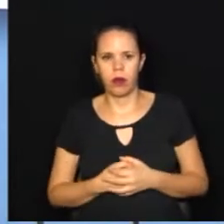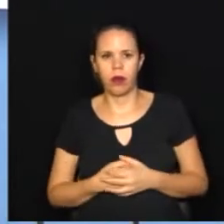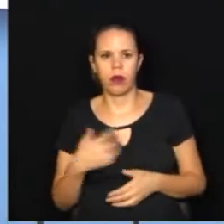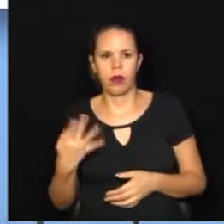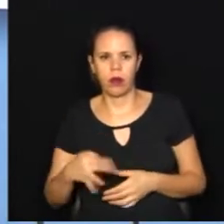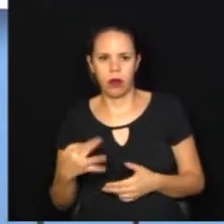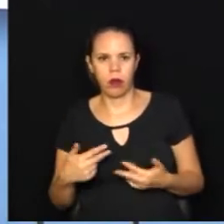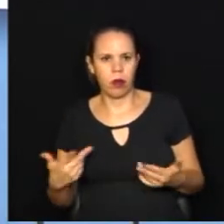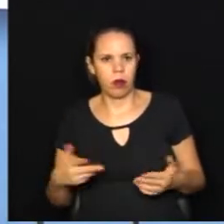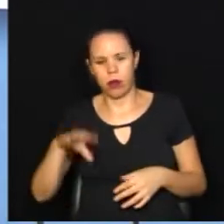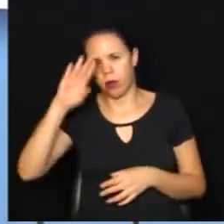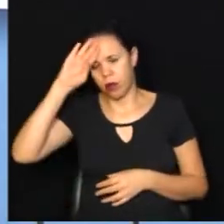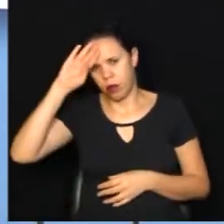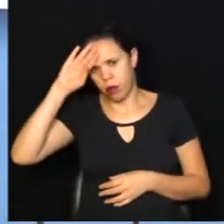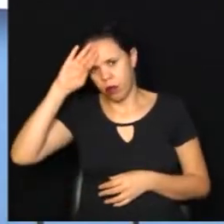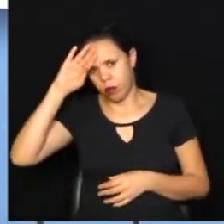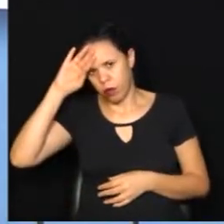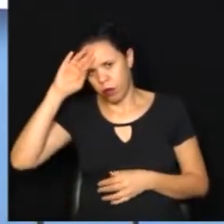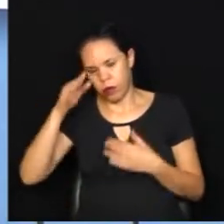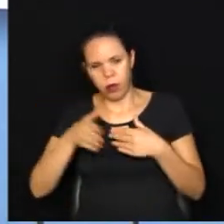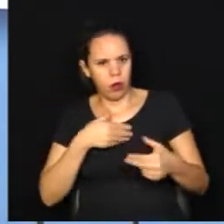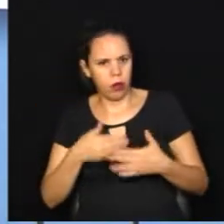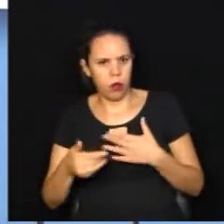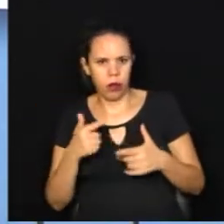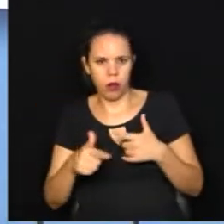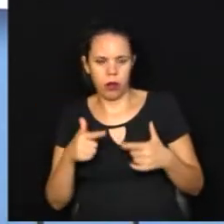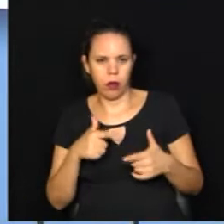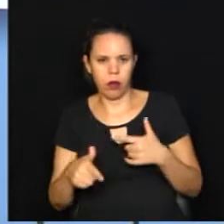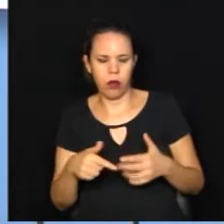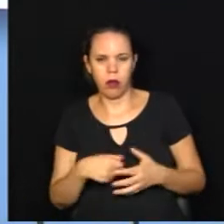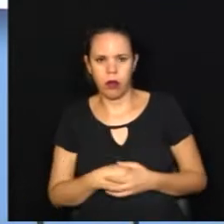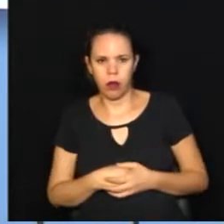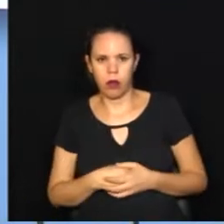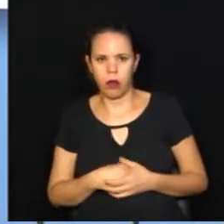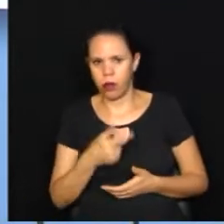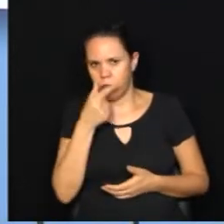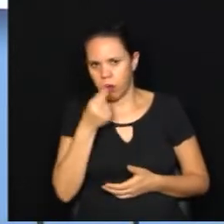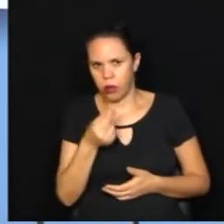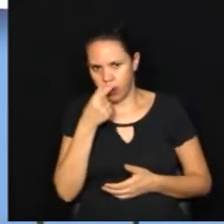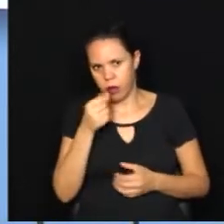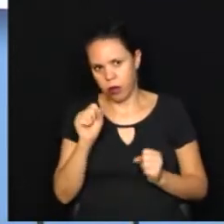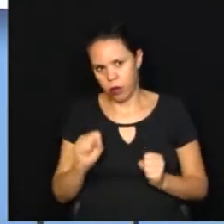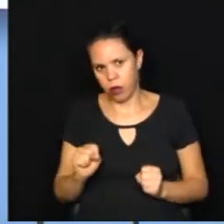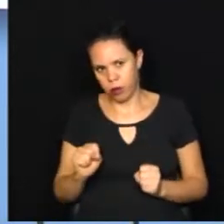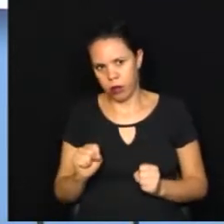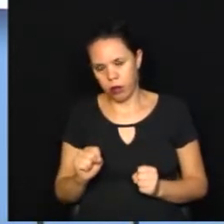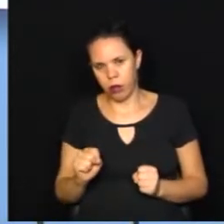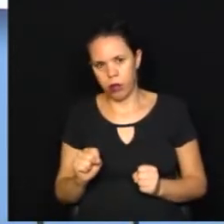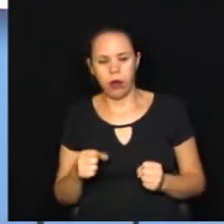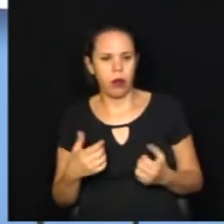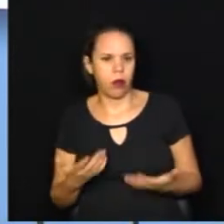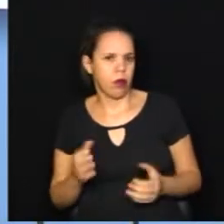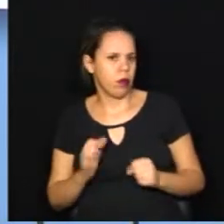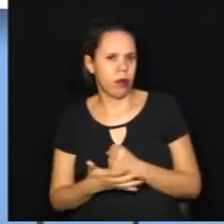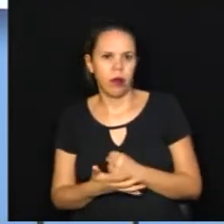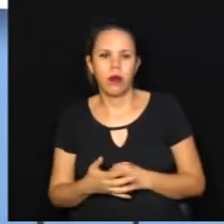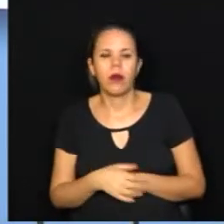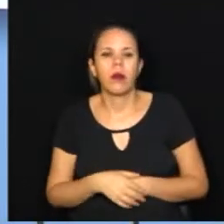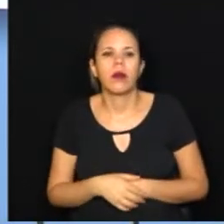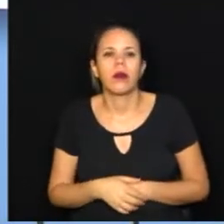os 14 centros de saúde de Campinas estarão abertos para atender exclusivamente os pacientes